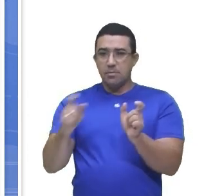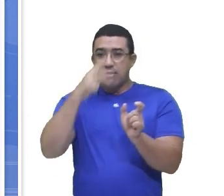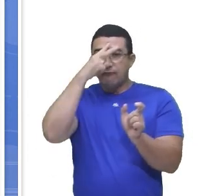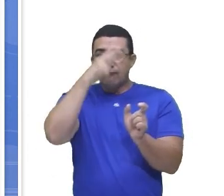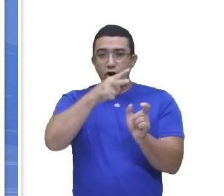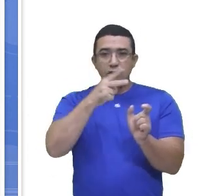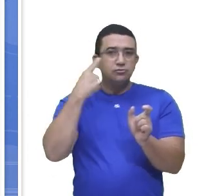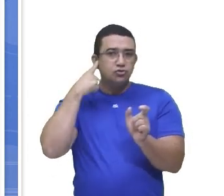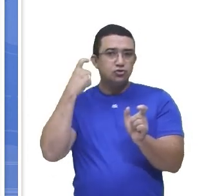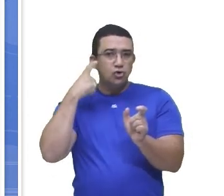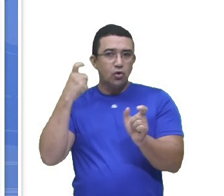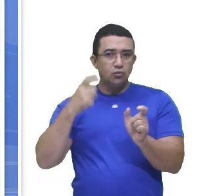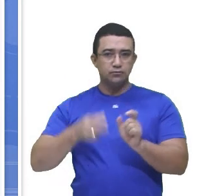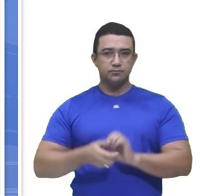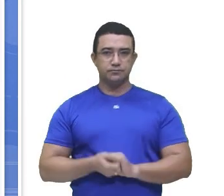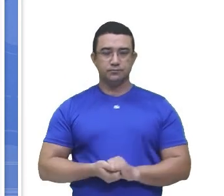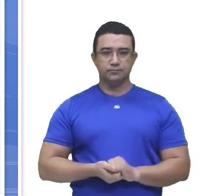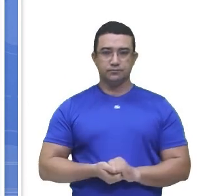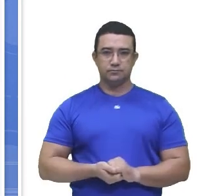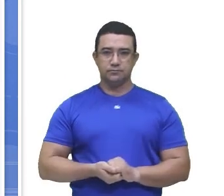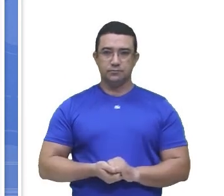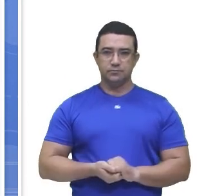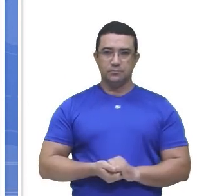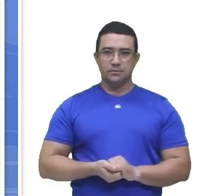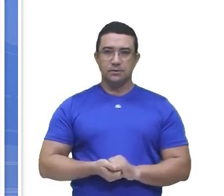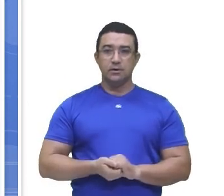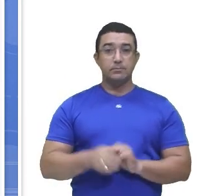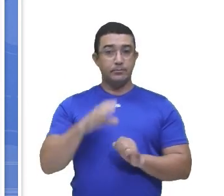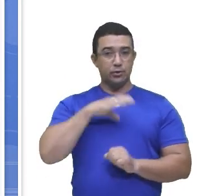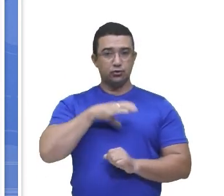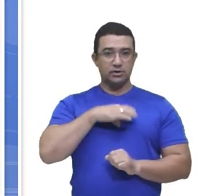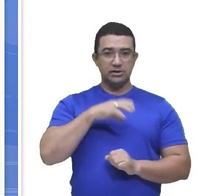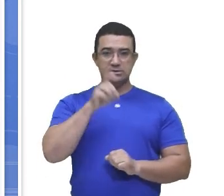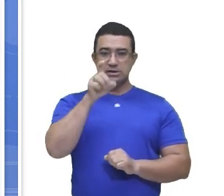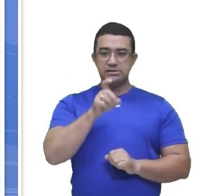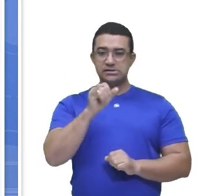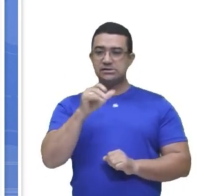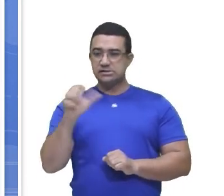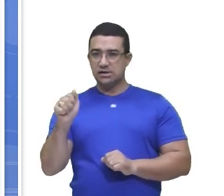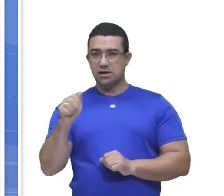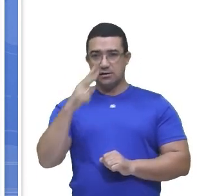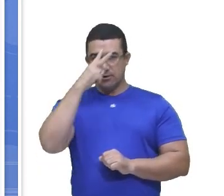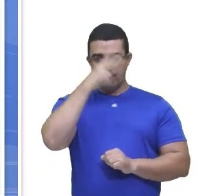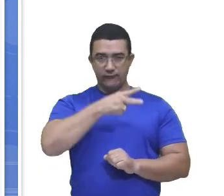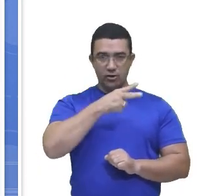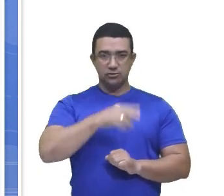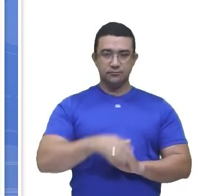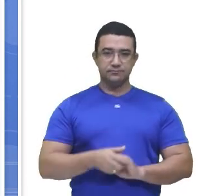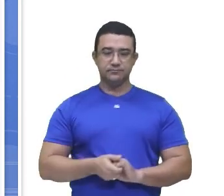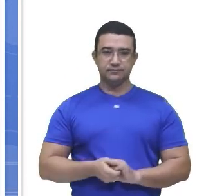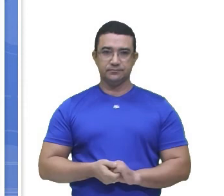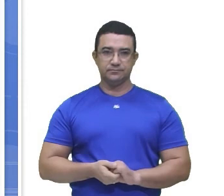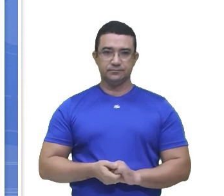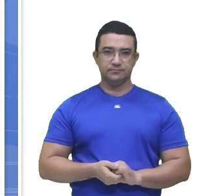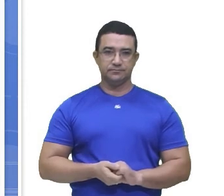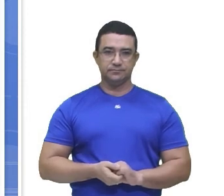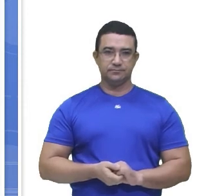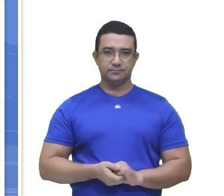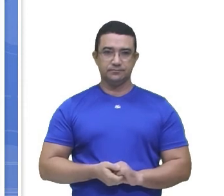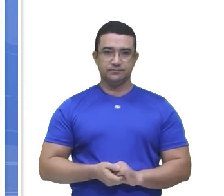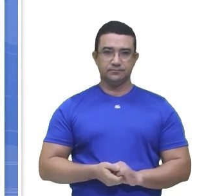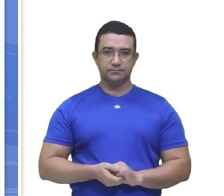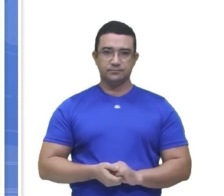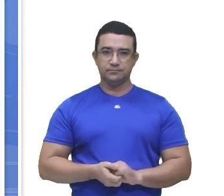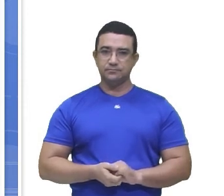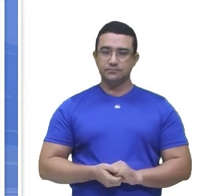No português, anorexia. É oxia, né? É a tônica, né? Então, só tem essas 2, porque dinheiro e dinheiro, a